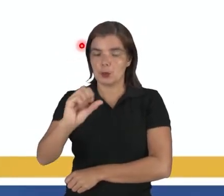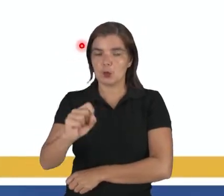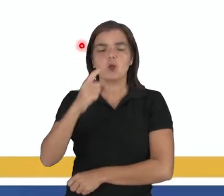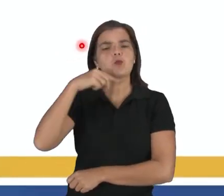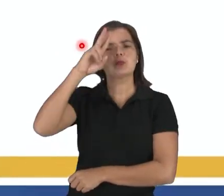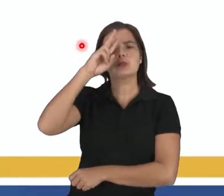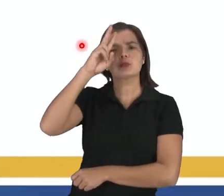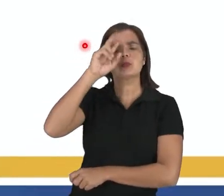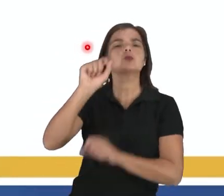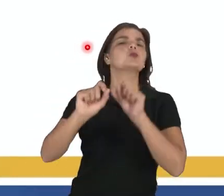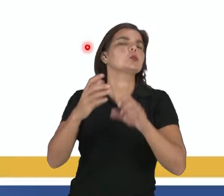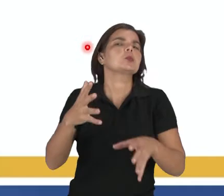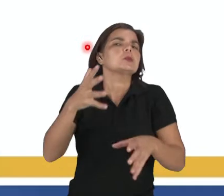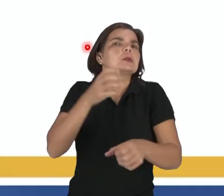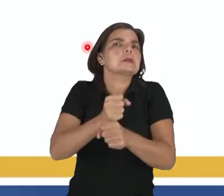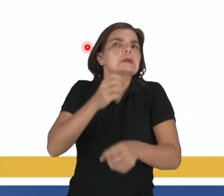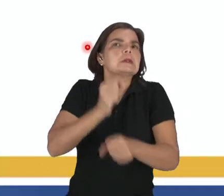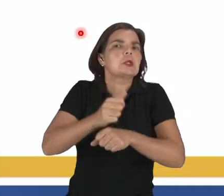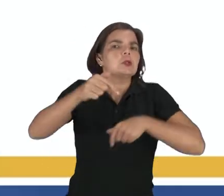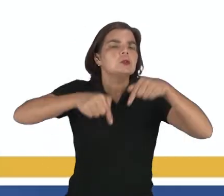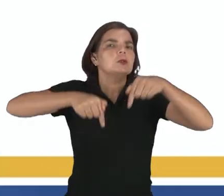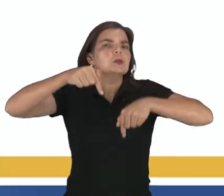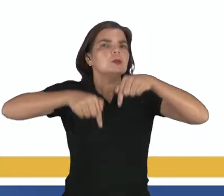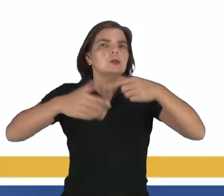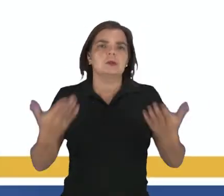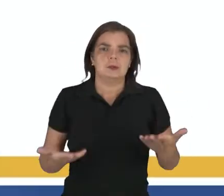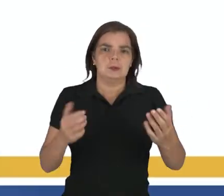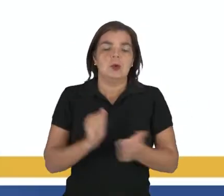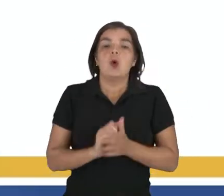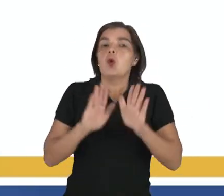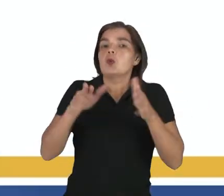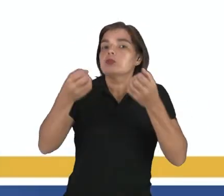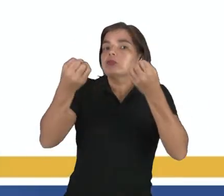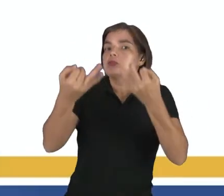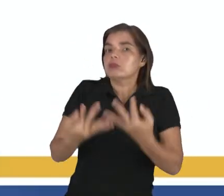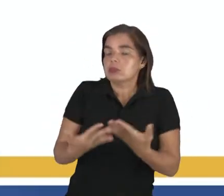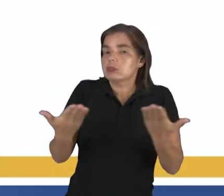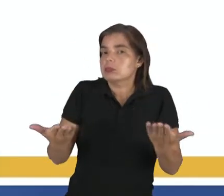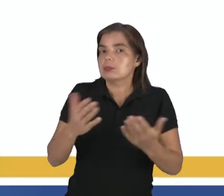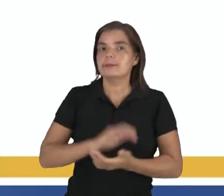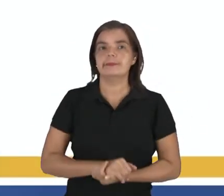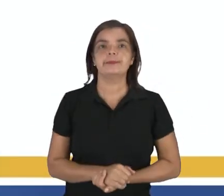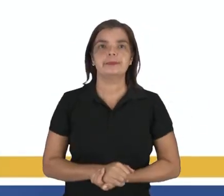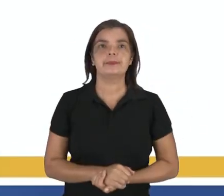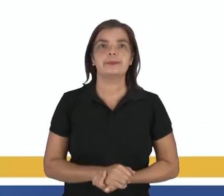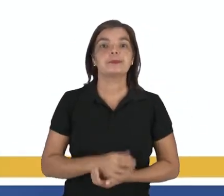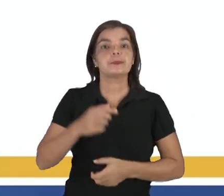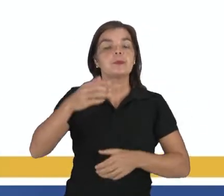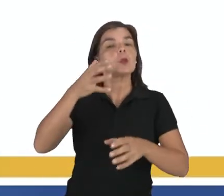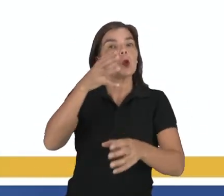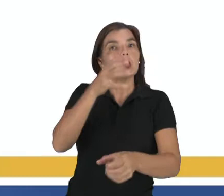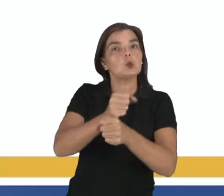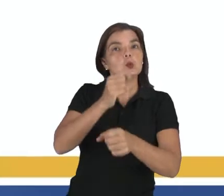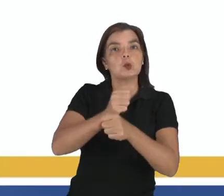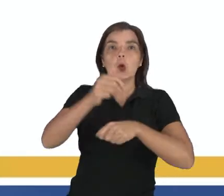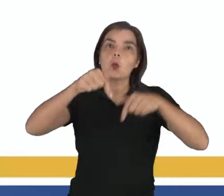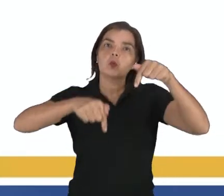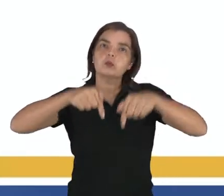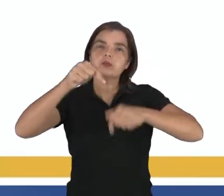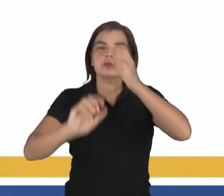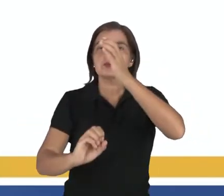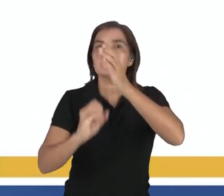relembrar o que é os cálculos químicos, né? Qual é a definição deles? Os cálculos químicos, eles